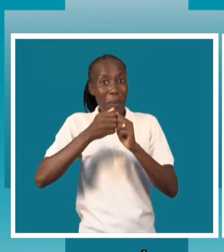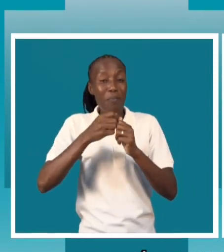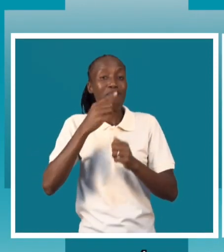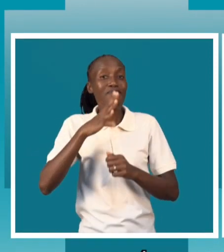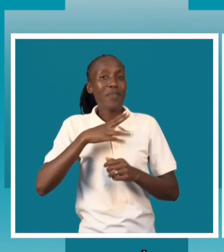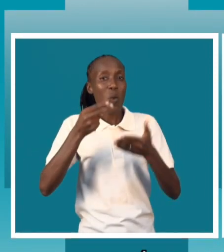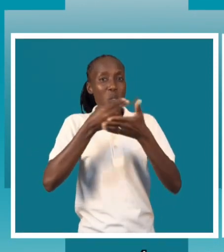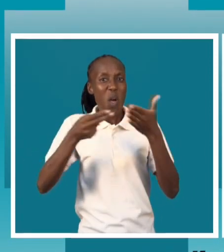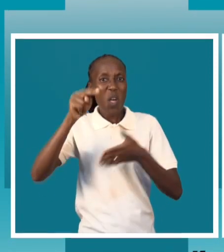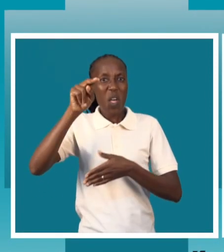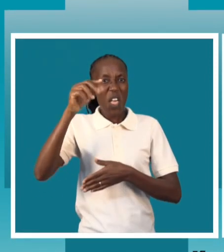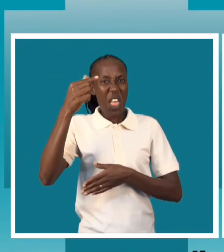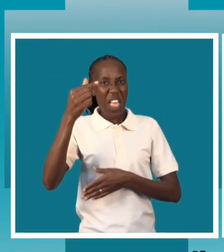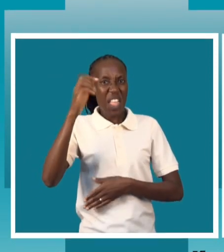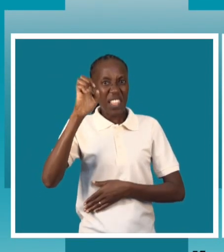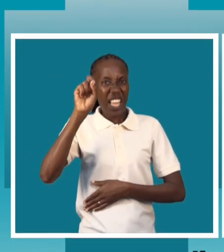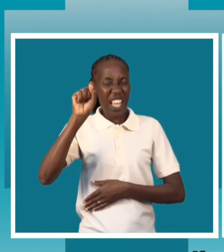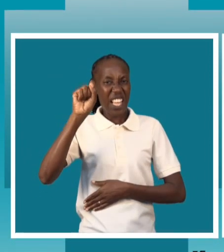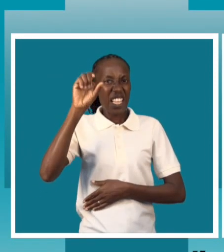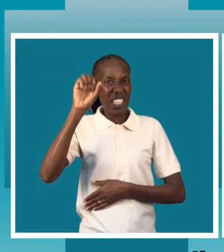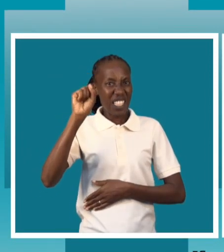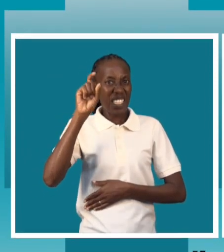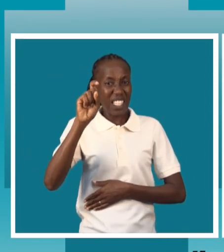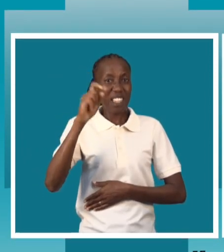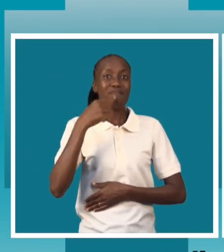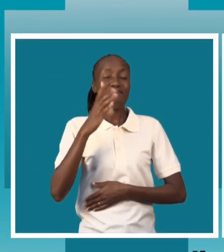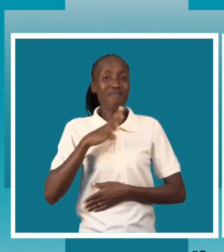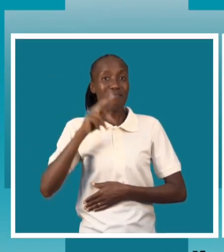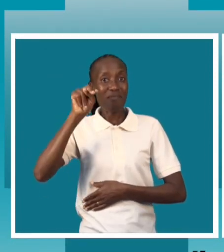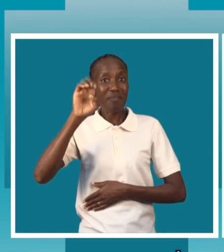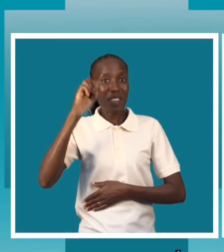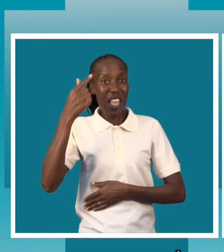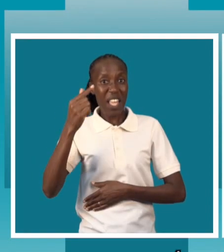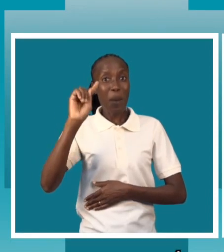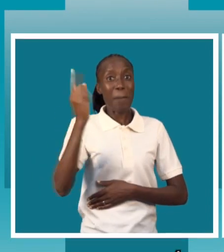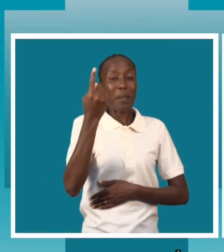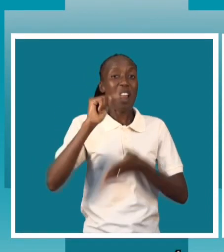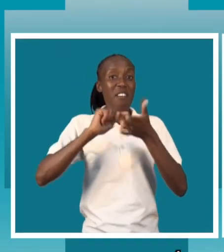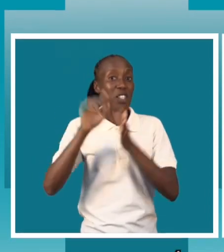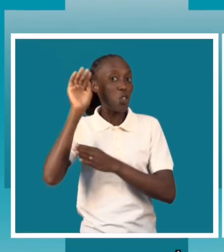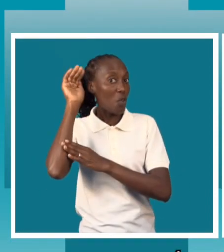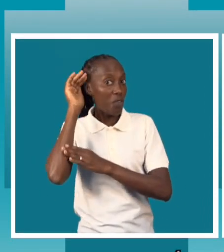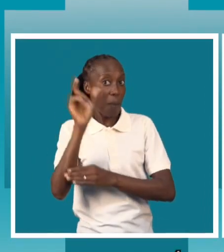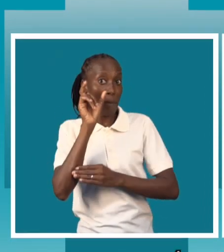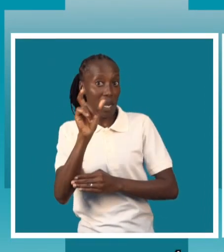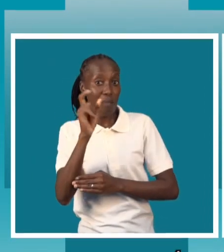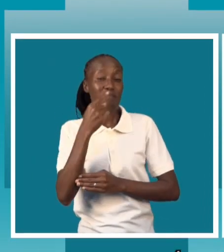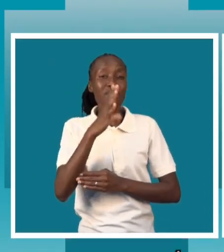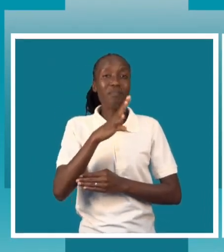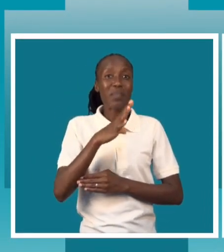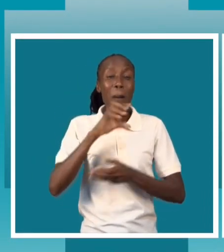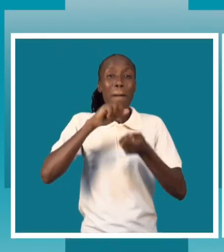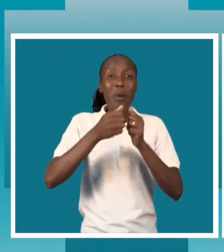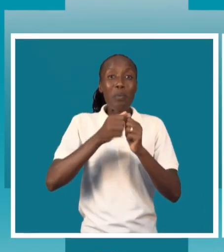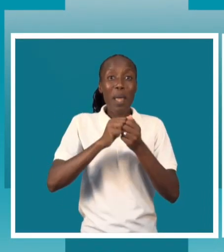testo. Já ouviu falar de text neck? Text neck? Não. É a primeira vez que ouço falar.